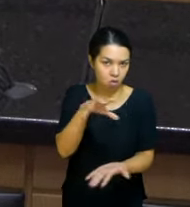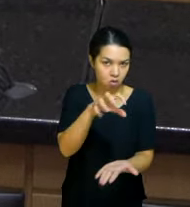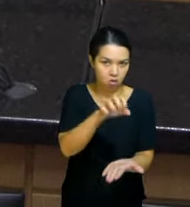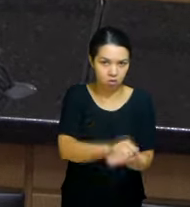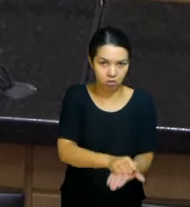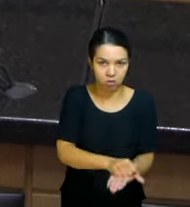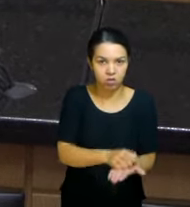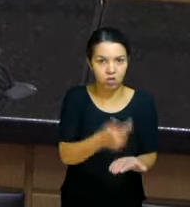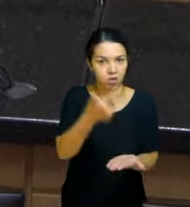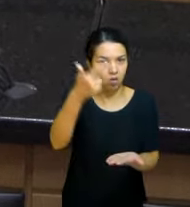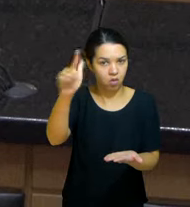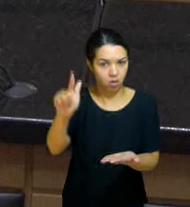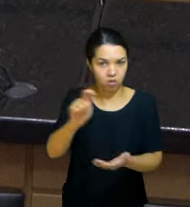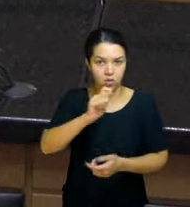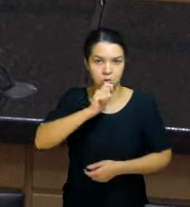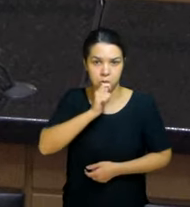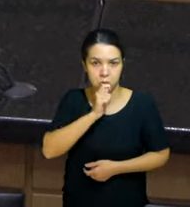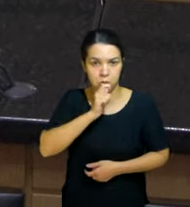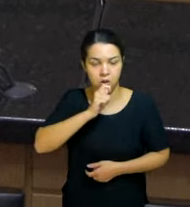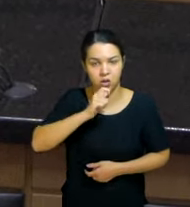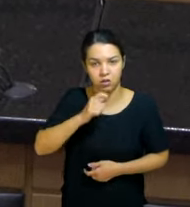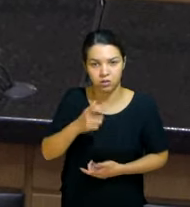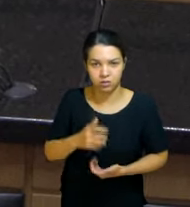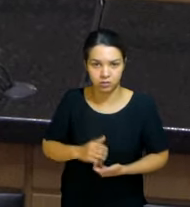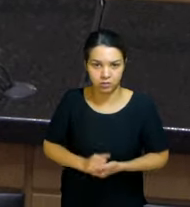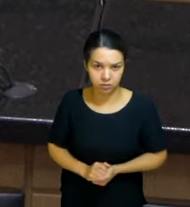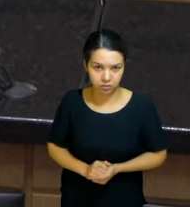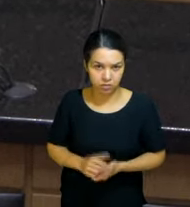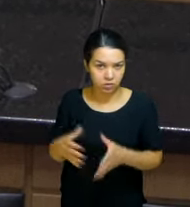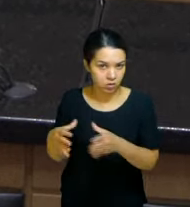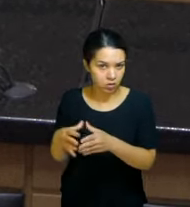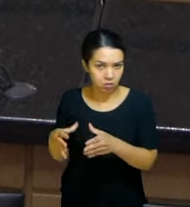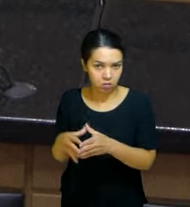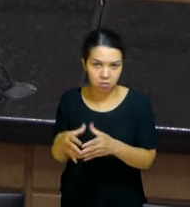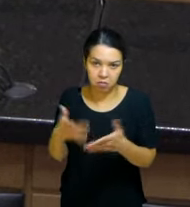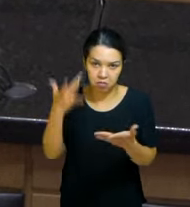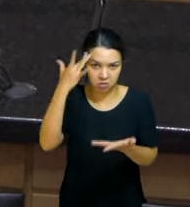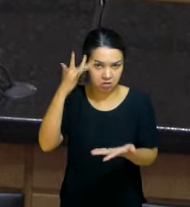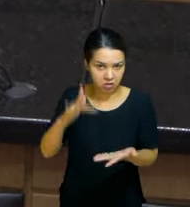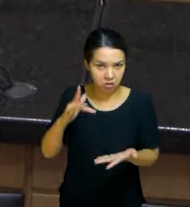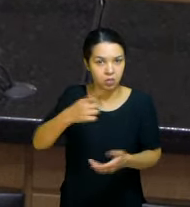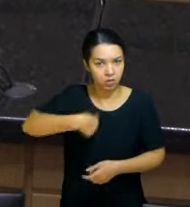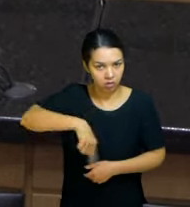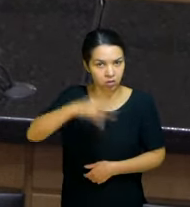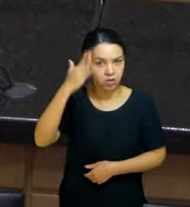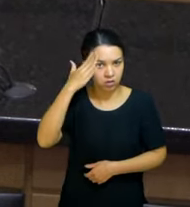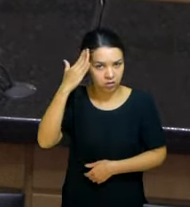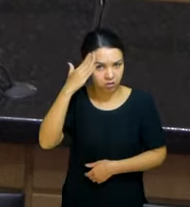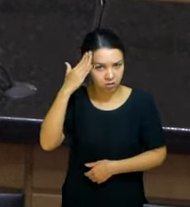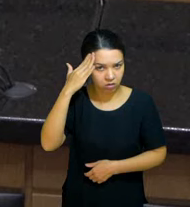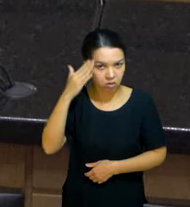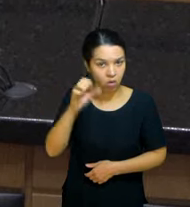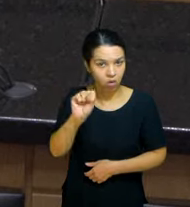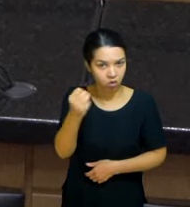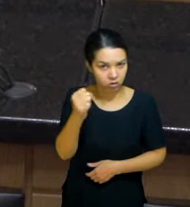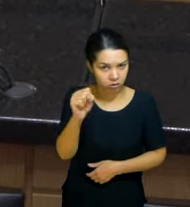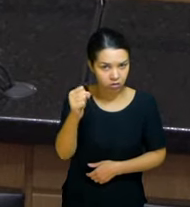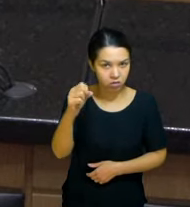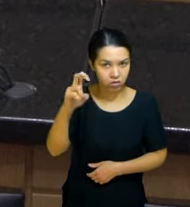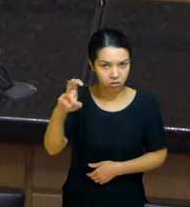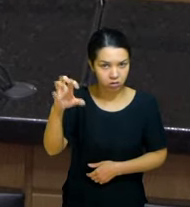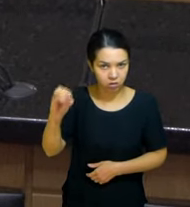uma forma excepcional outra equipe de arbitragem, mas a gente sabe que desses